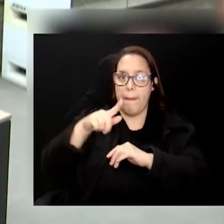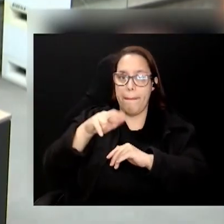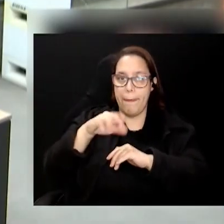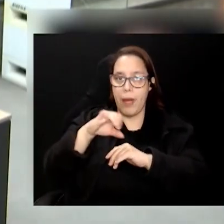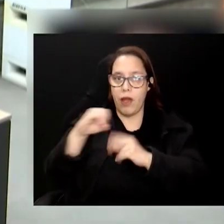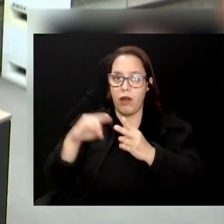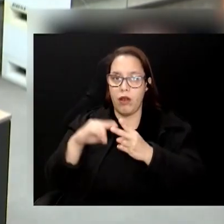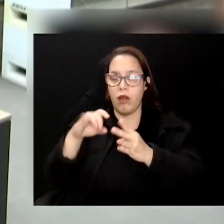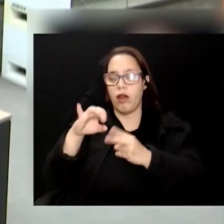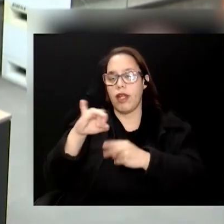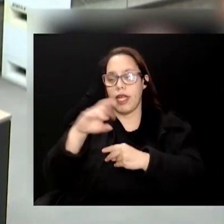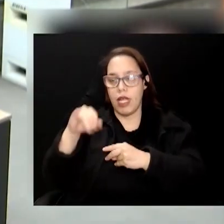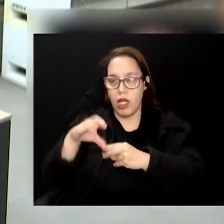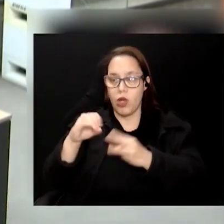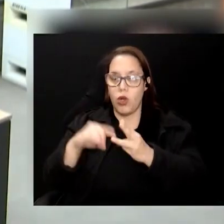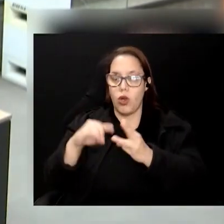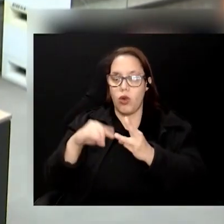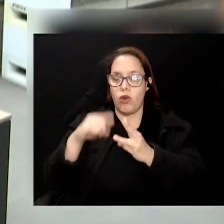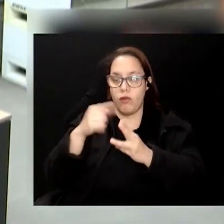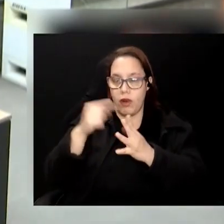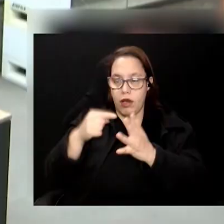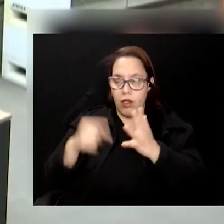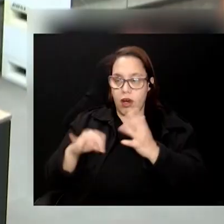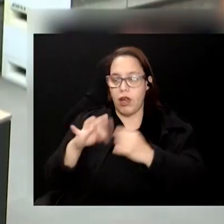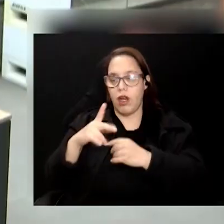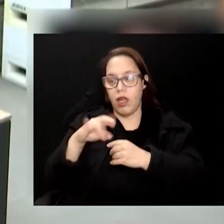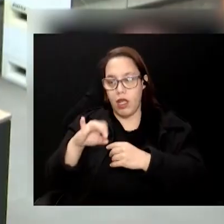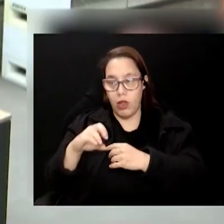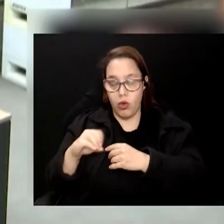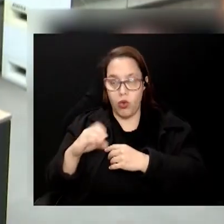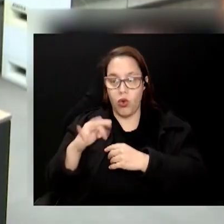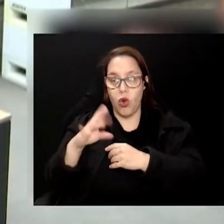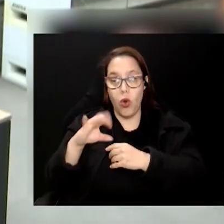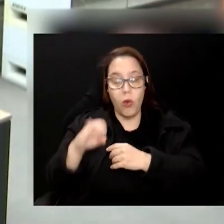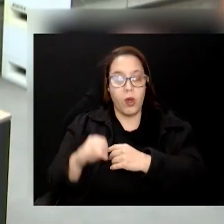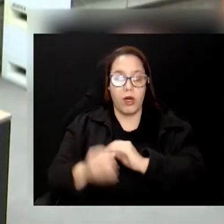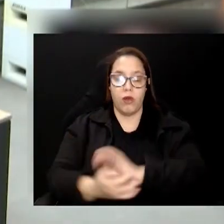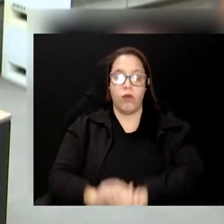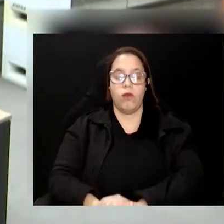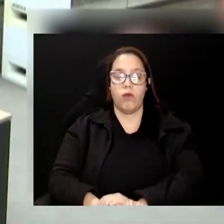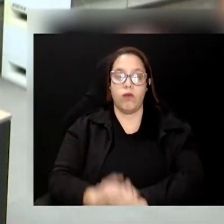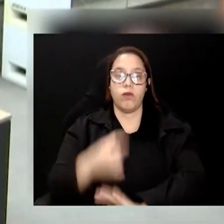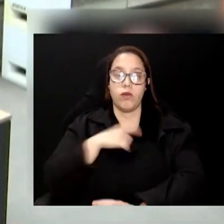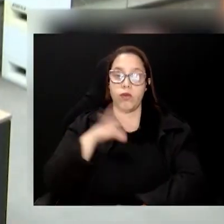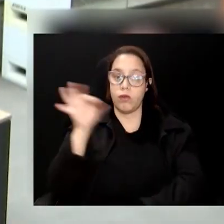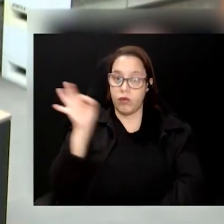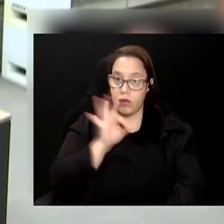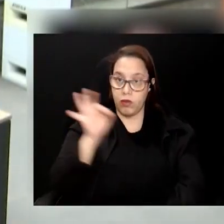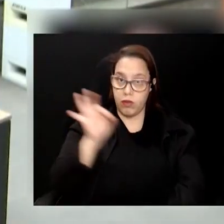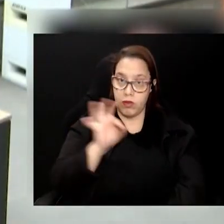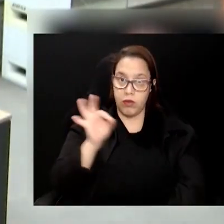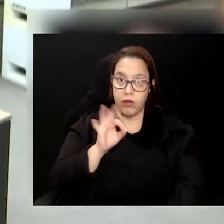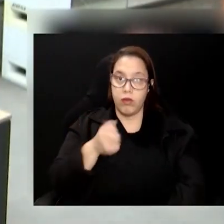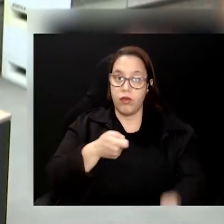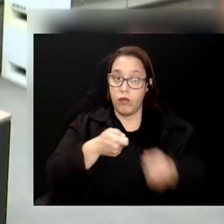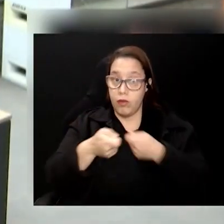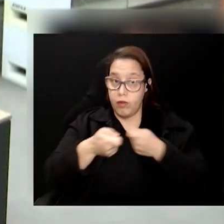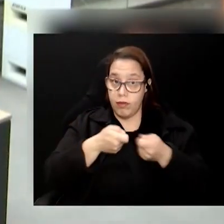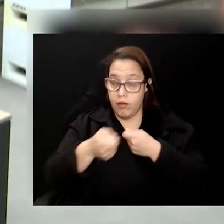cobre, vanádio, lítio, cobalto. Todos eles têm uma parte de regulação